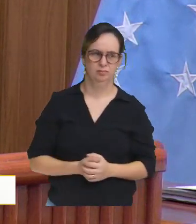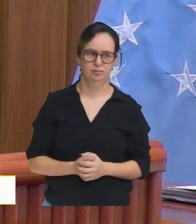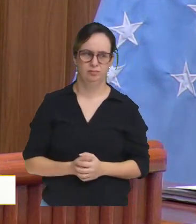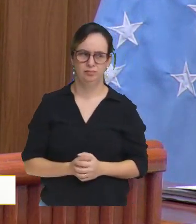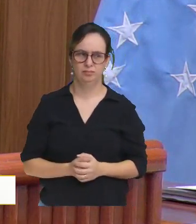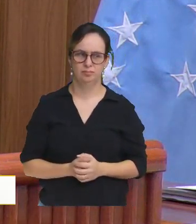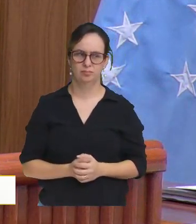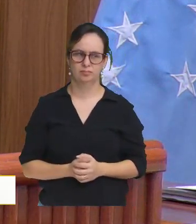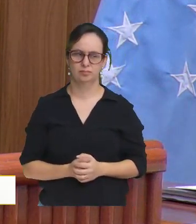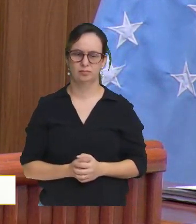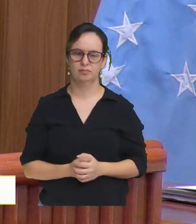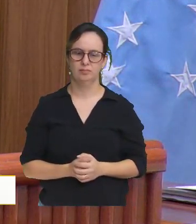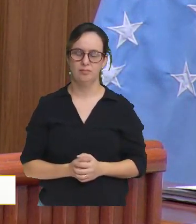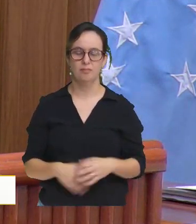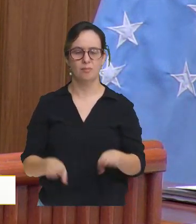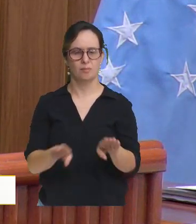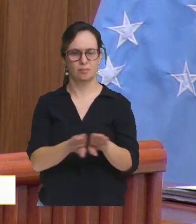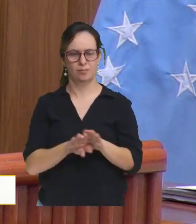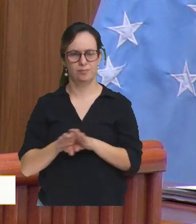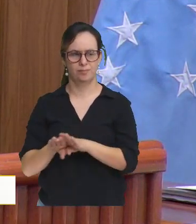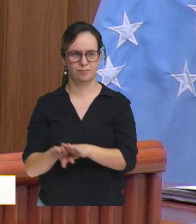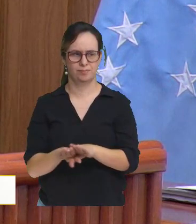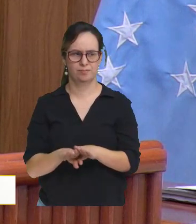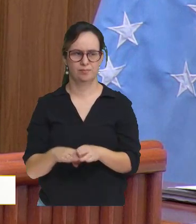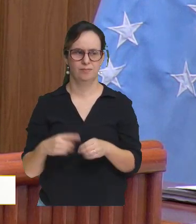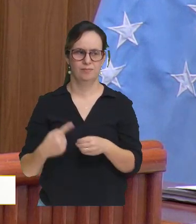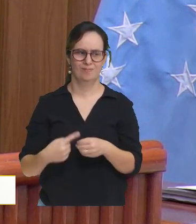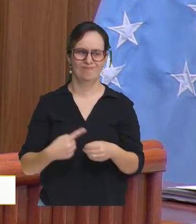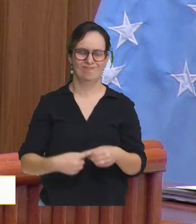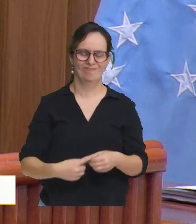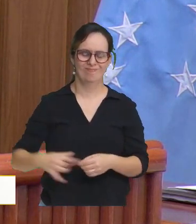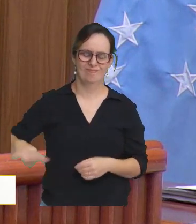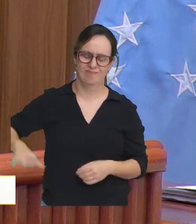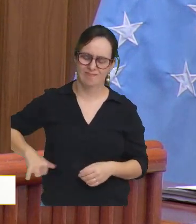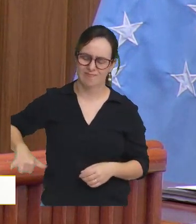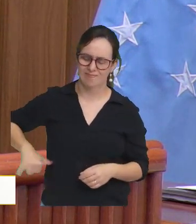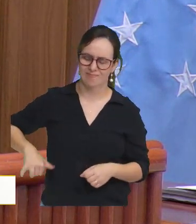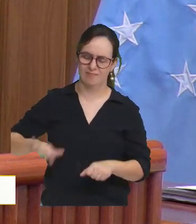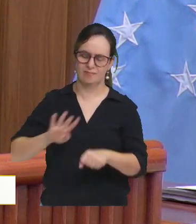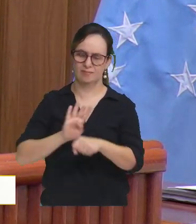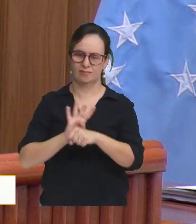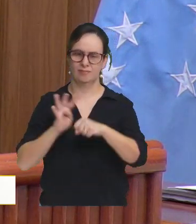por nossa cidade, que tanto sofreu nessa pandemia,